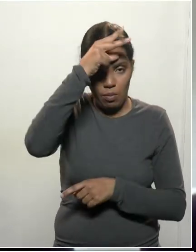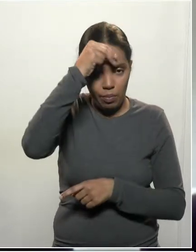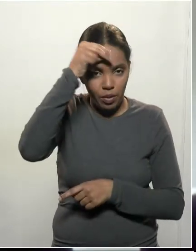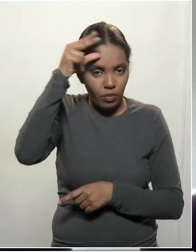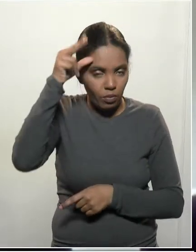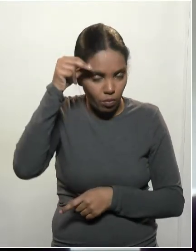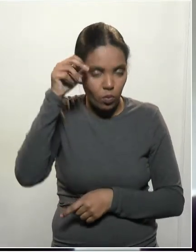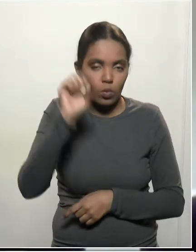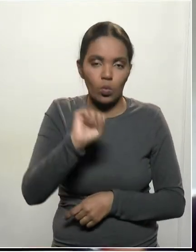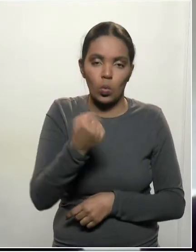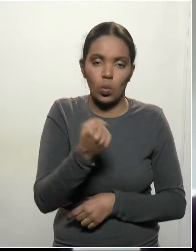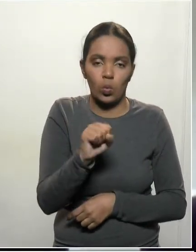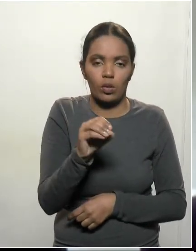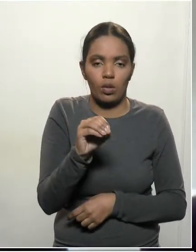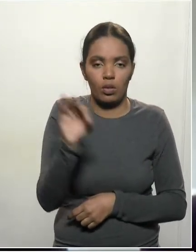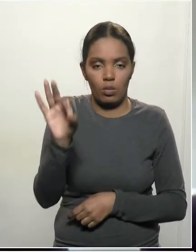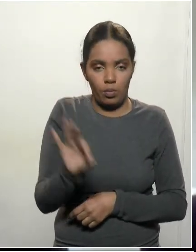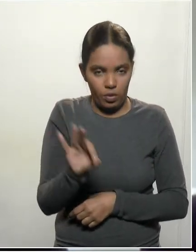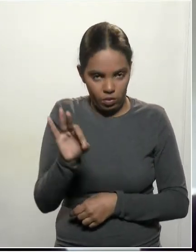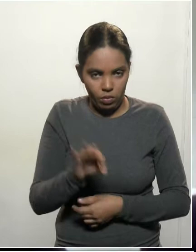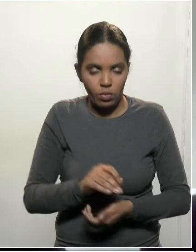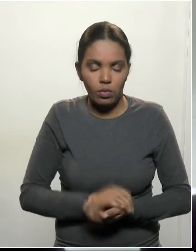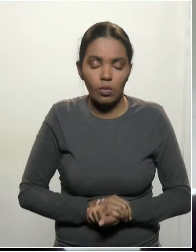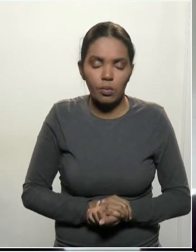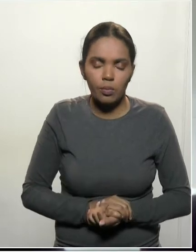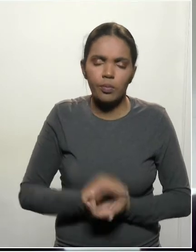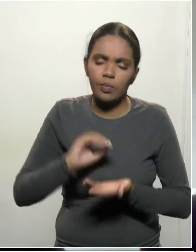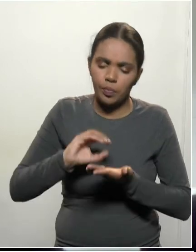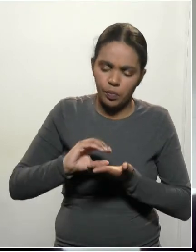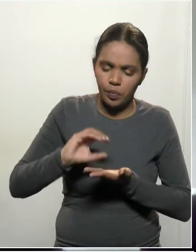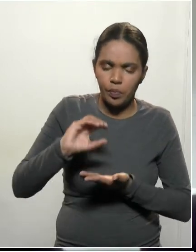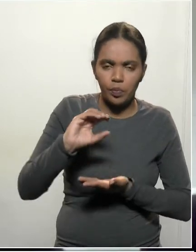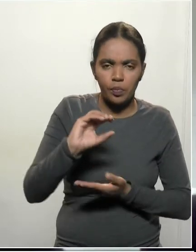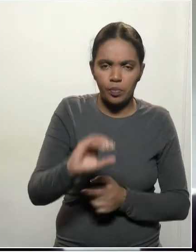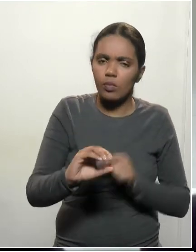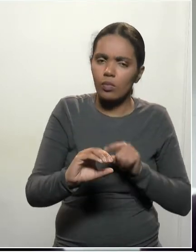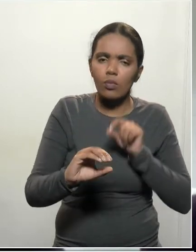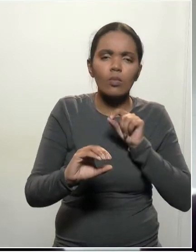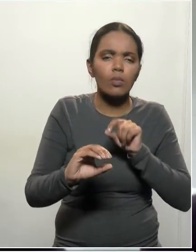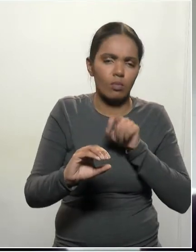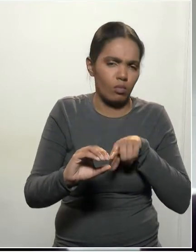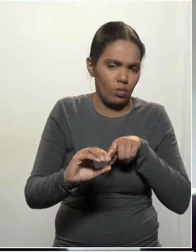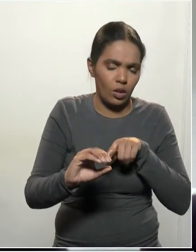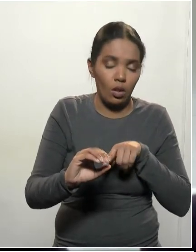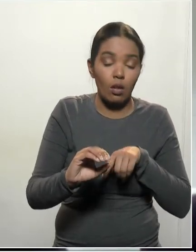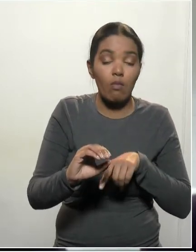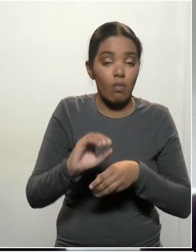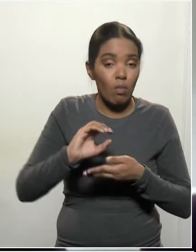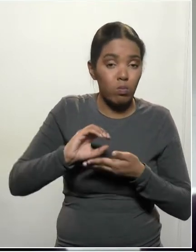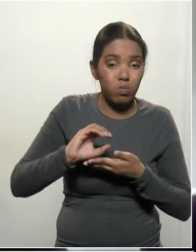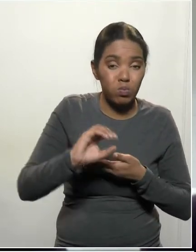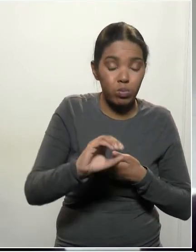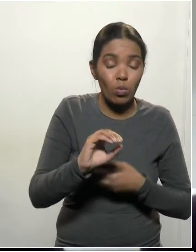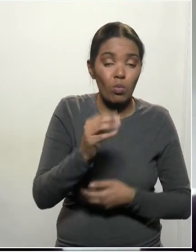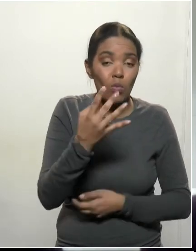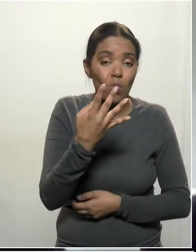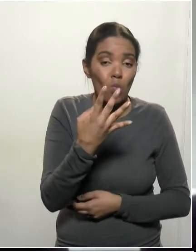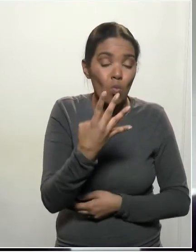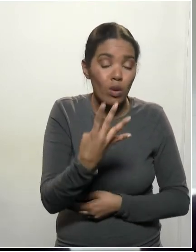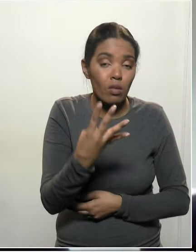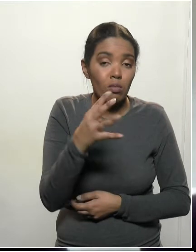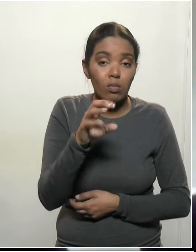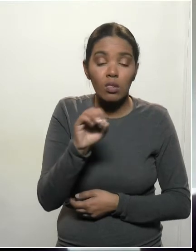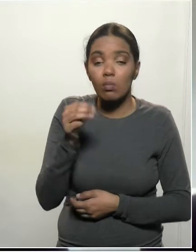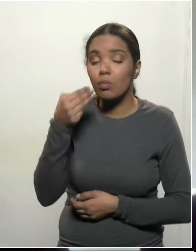80%. Então, este fundo, ele atende mais de 40 milhões de